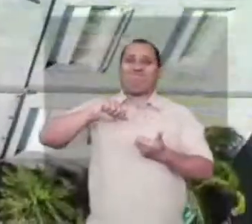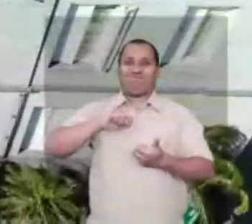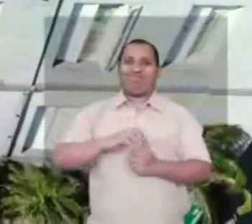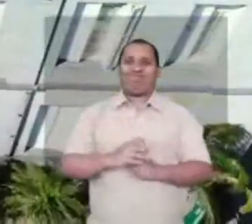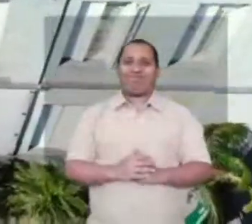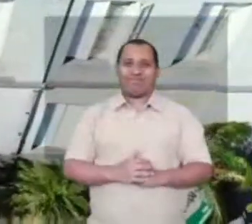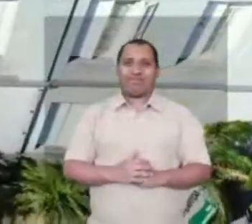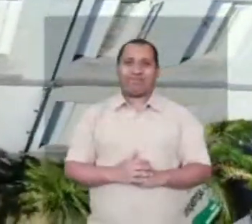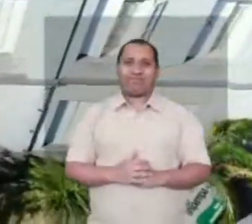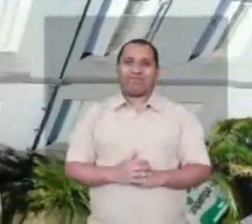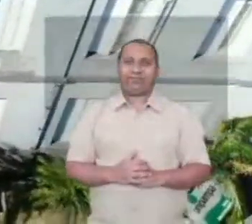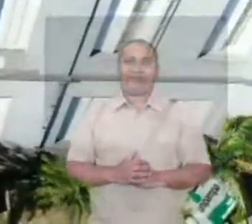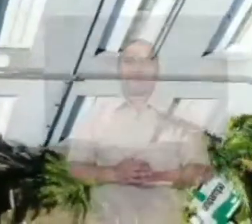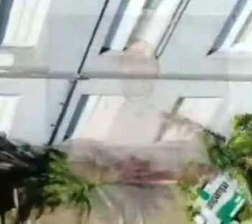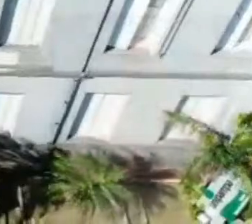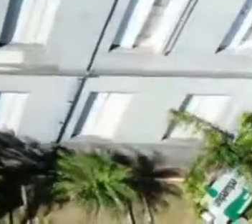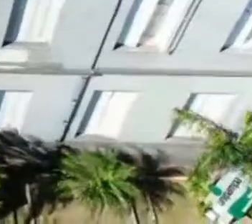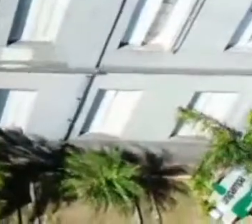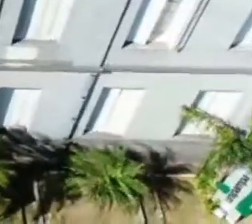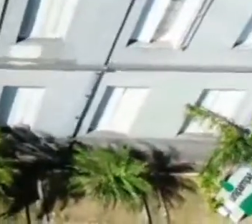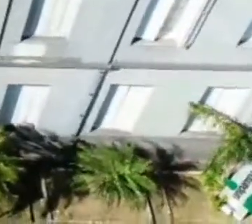internacional.